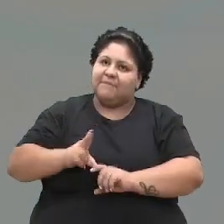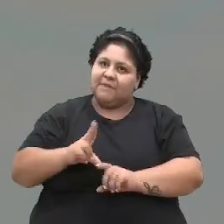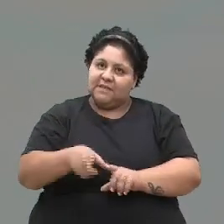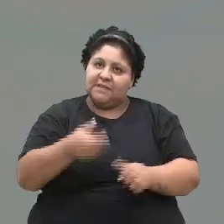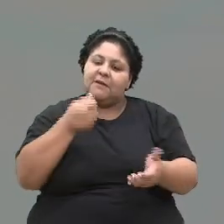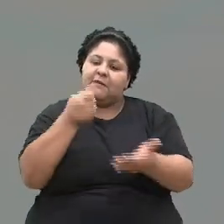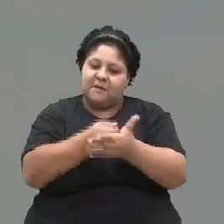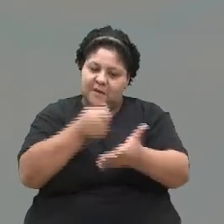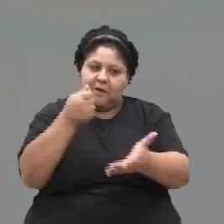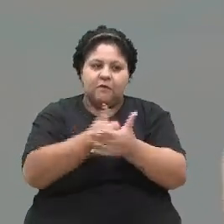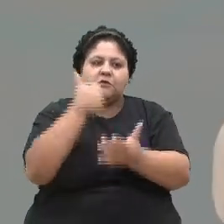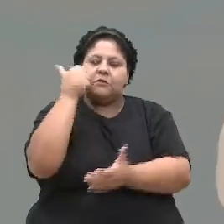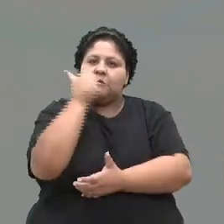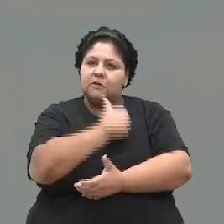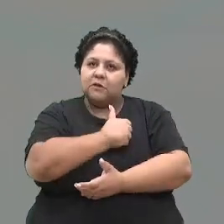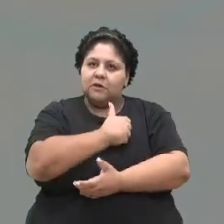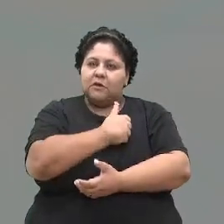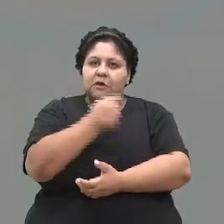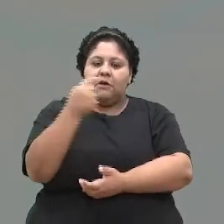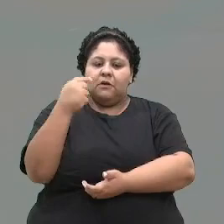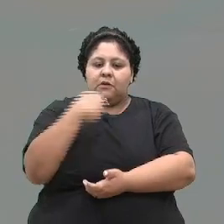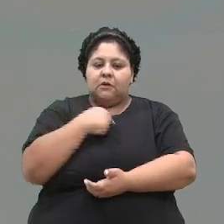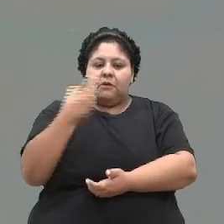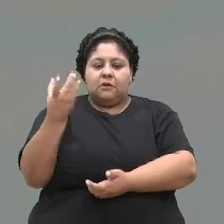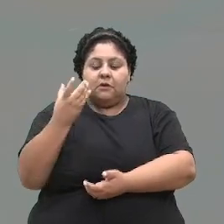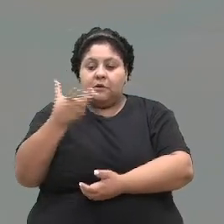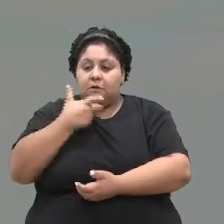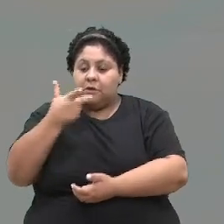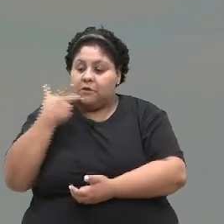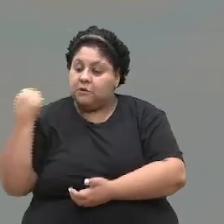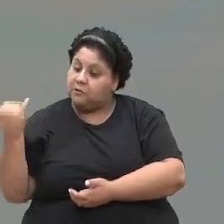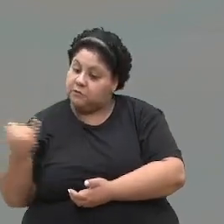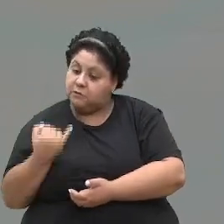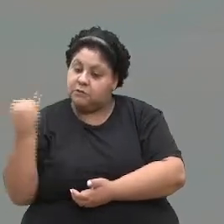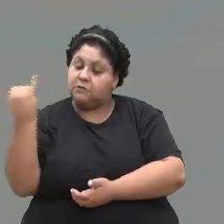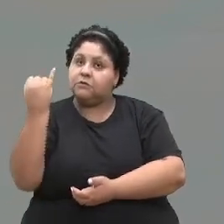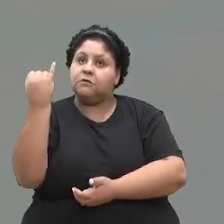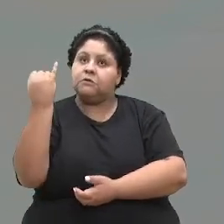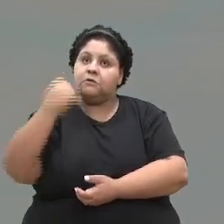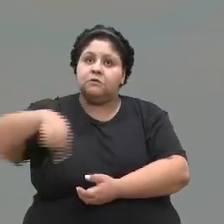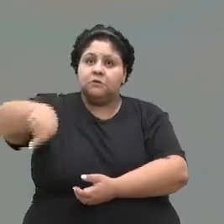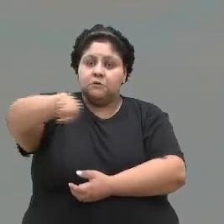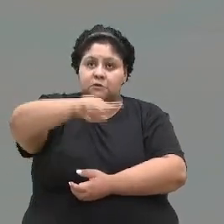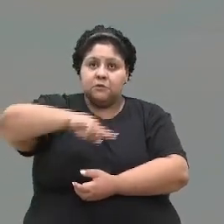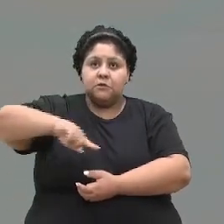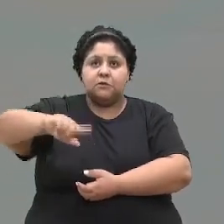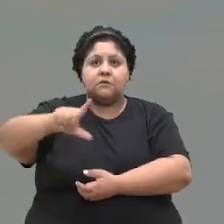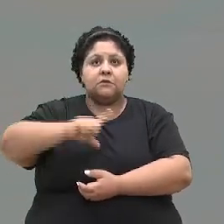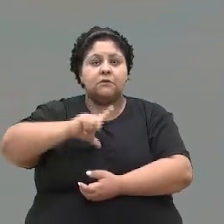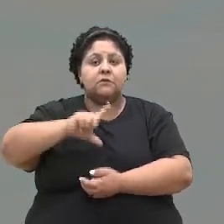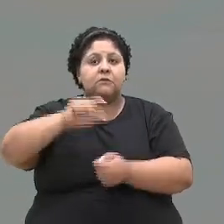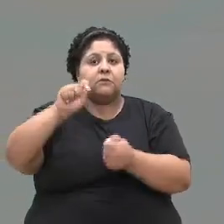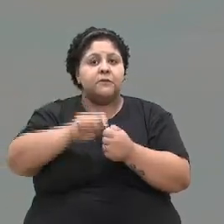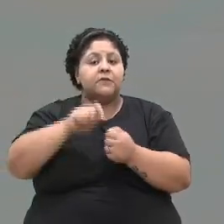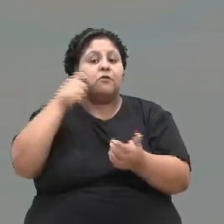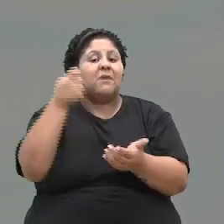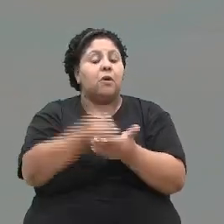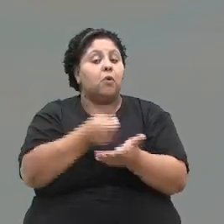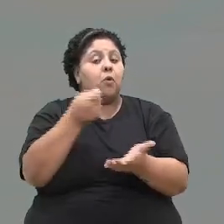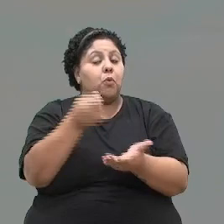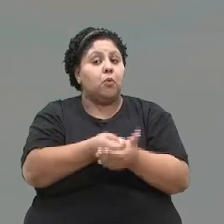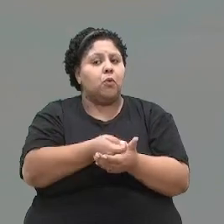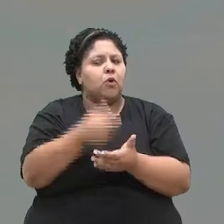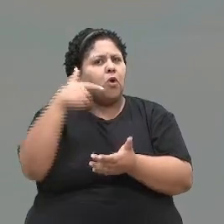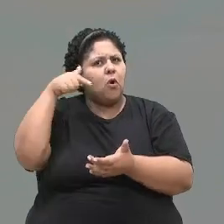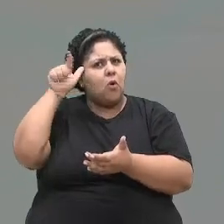das mulheres, eu quero dizer que é importante, nós vamos tentar fazer uma luta. Ontem